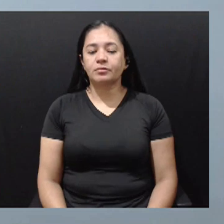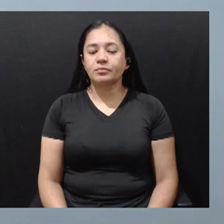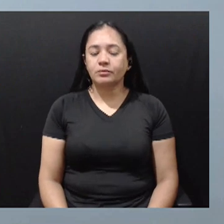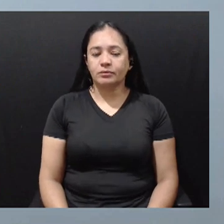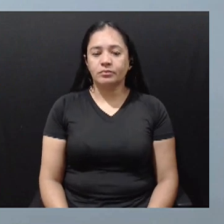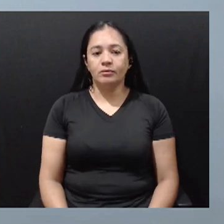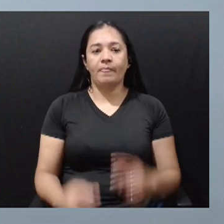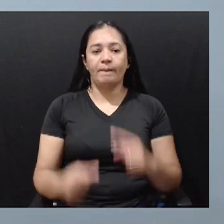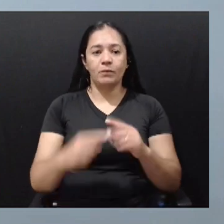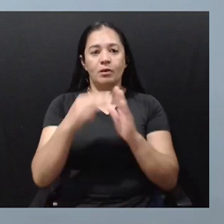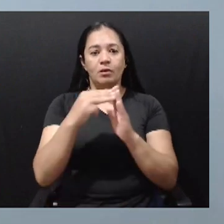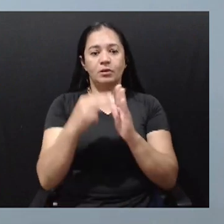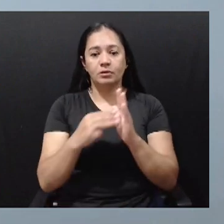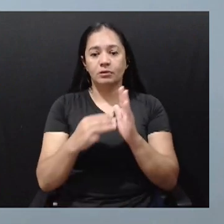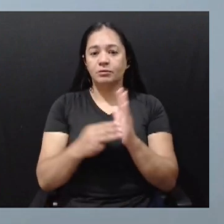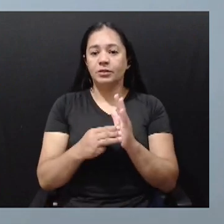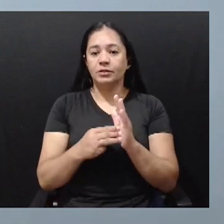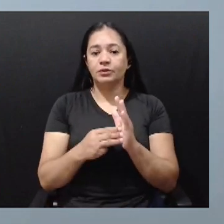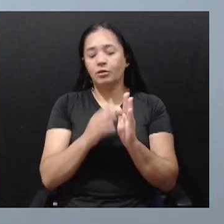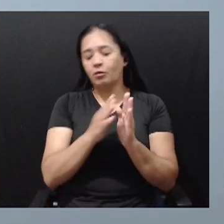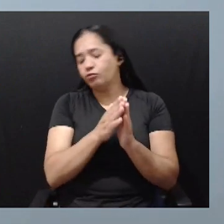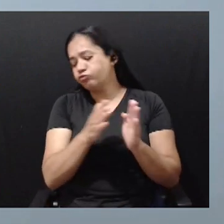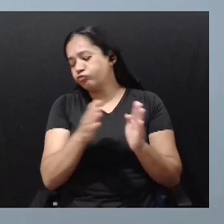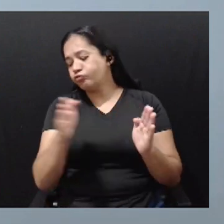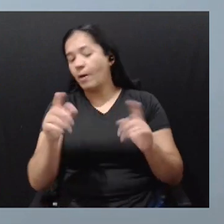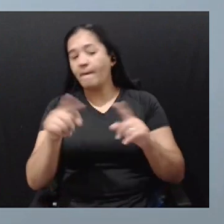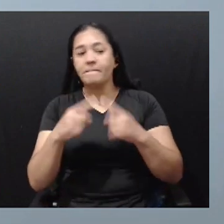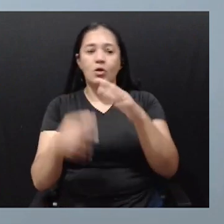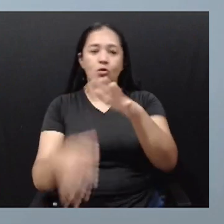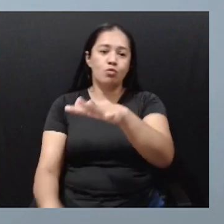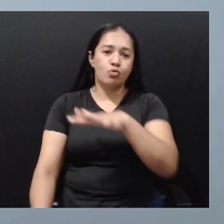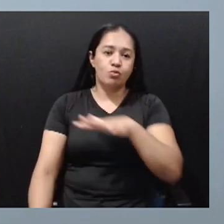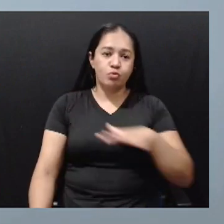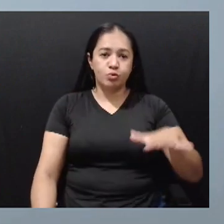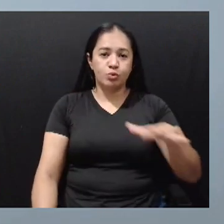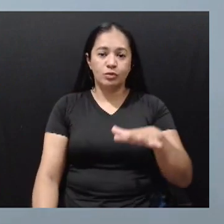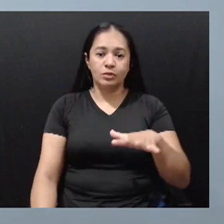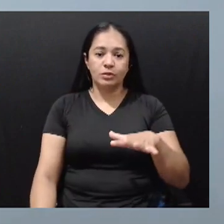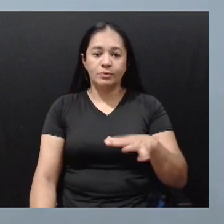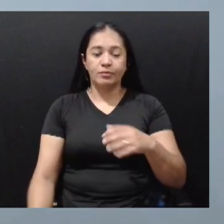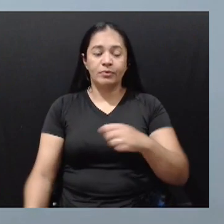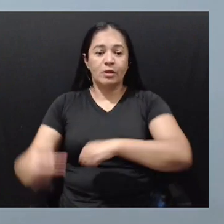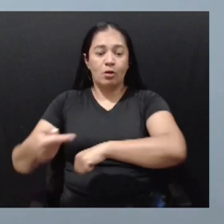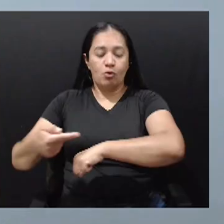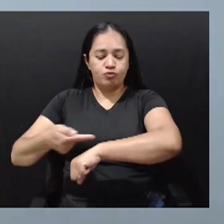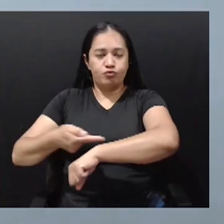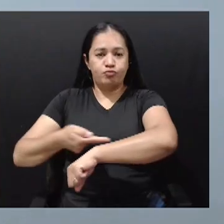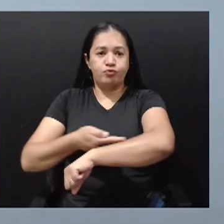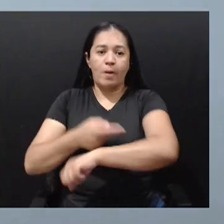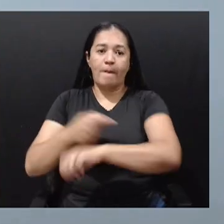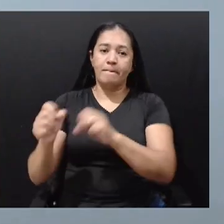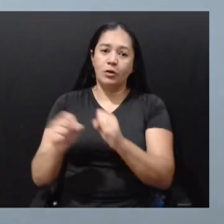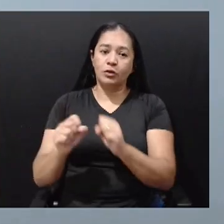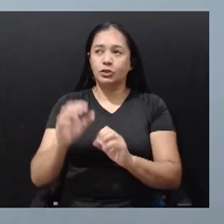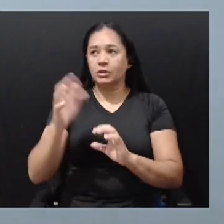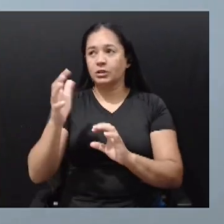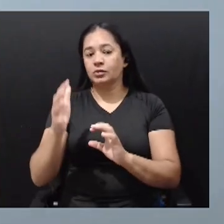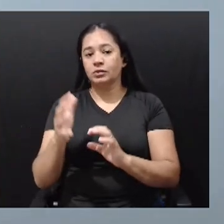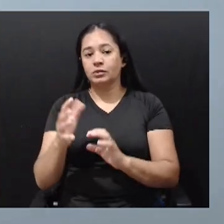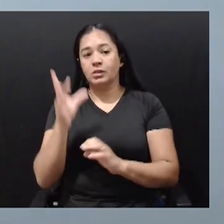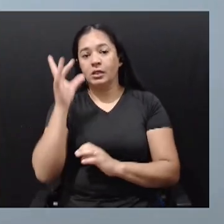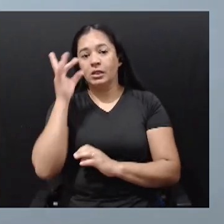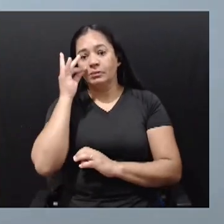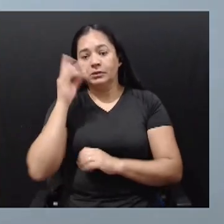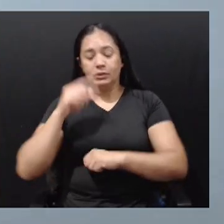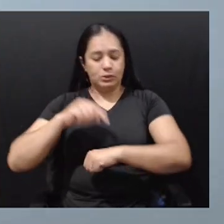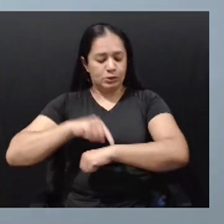duração. Em geral, no subcutâneo, às vezes pode haver alguma reação, presença de hematoma.